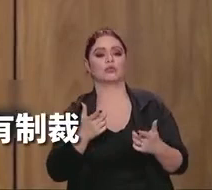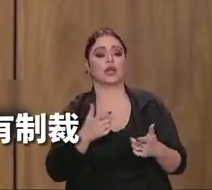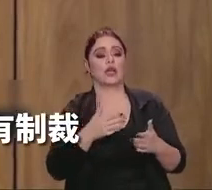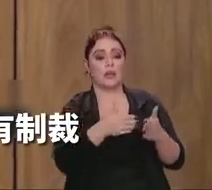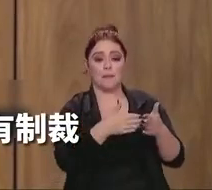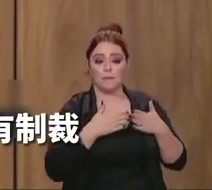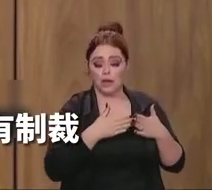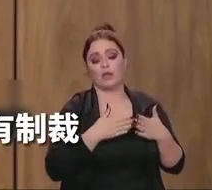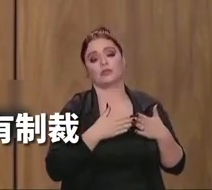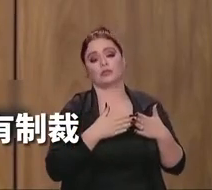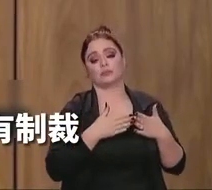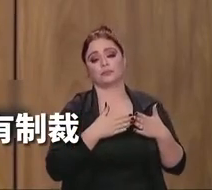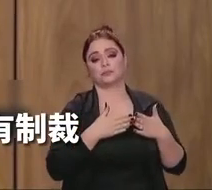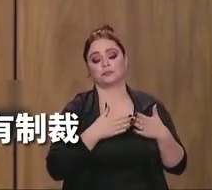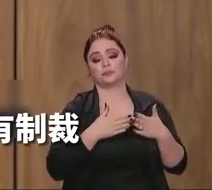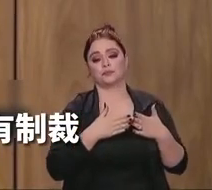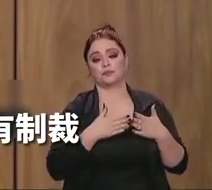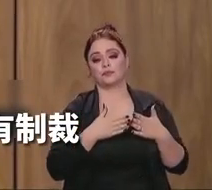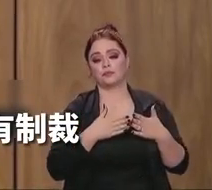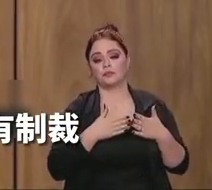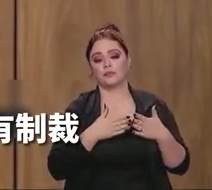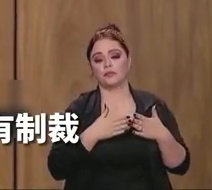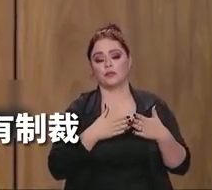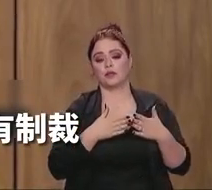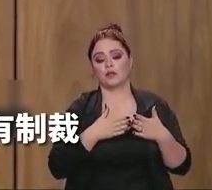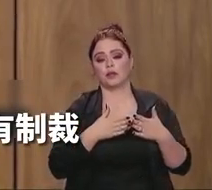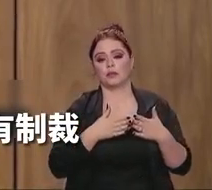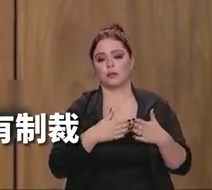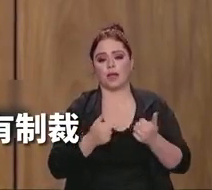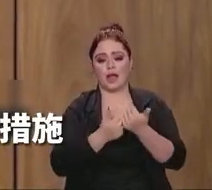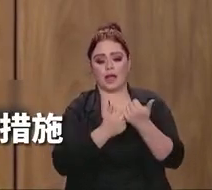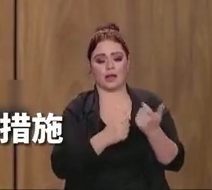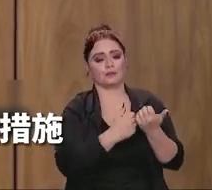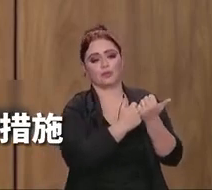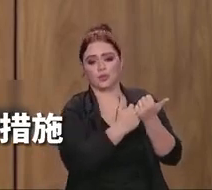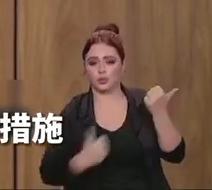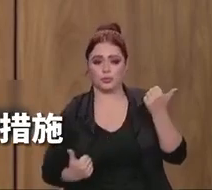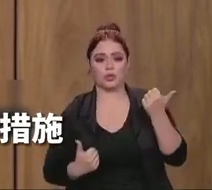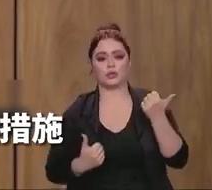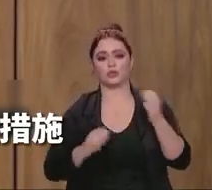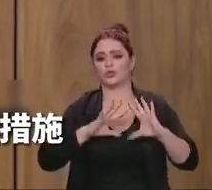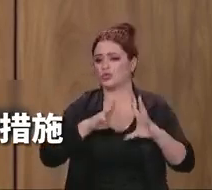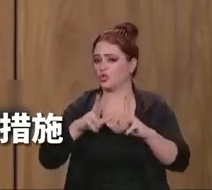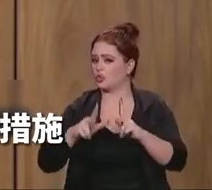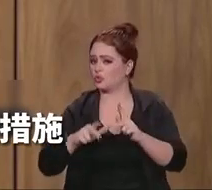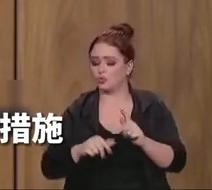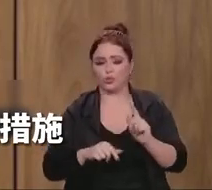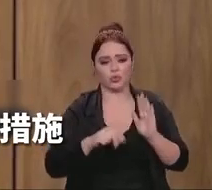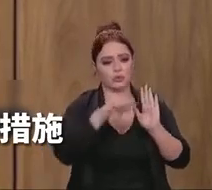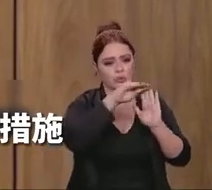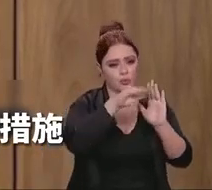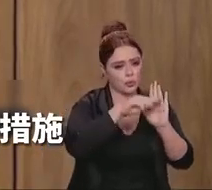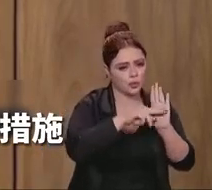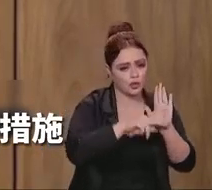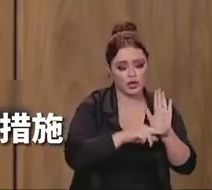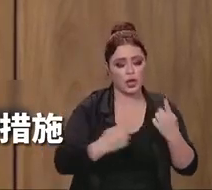sanciones y de todas las medidas coercitivas unilaterales contra Venezuela y contra los países que sufren en nuestra